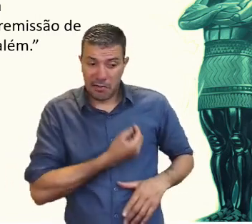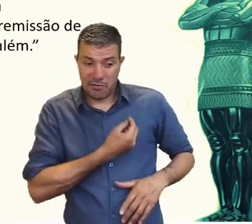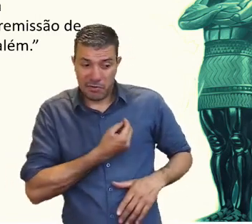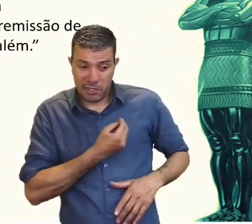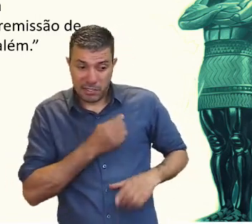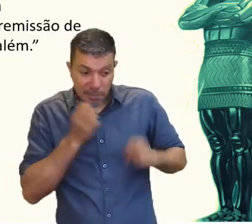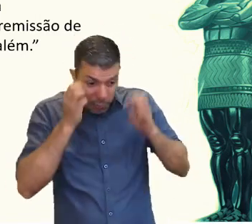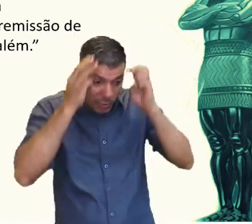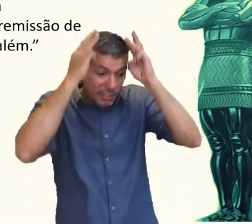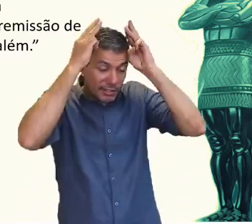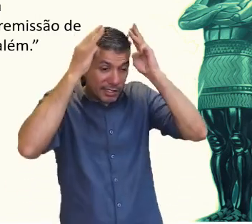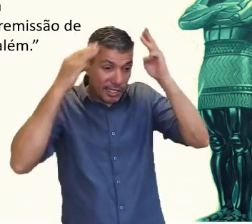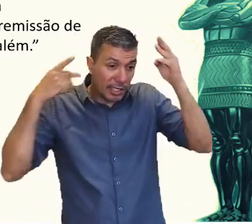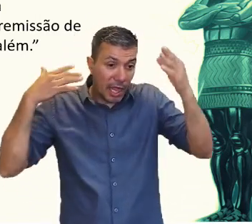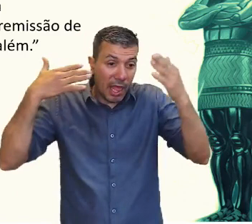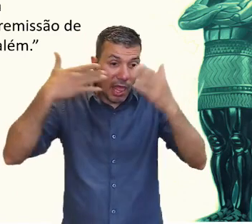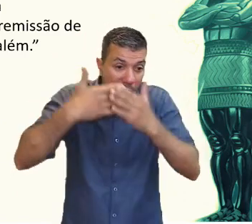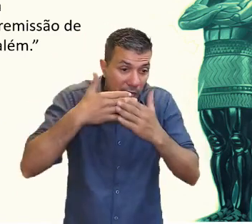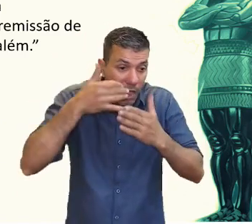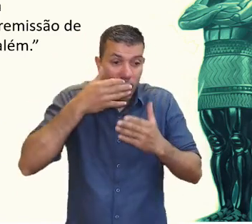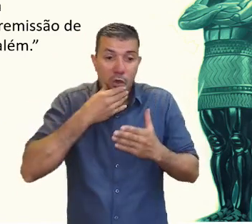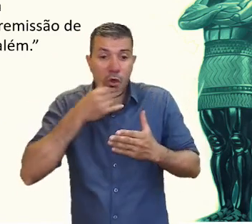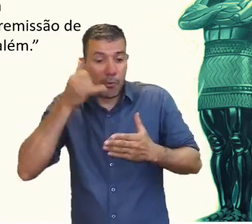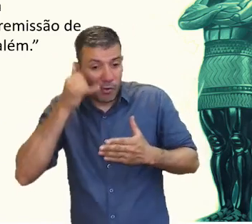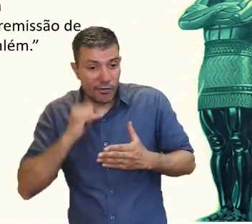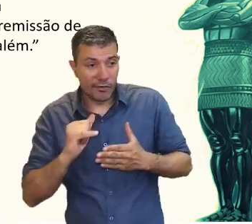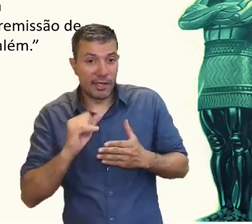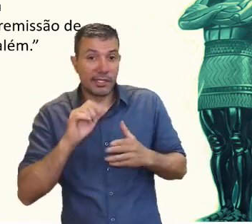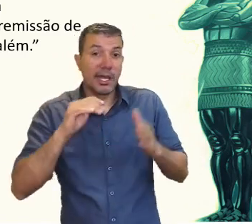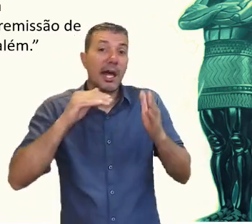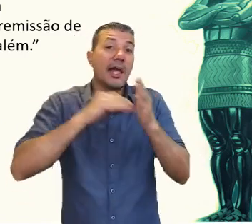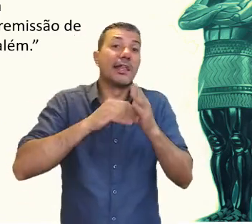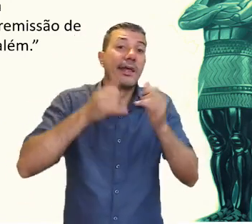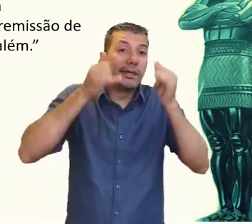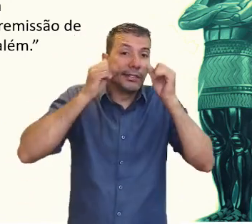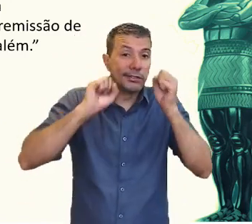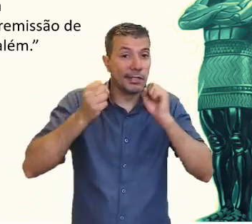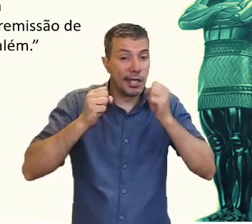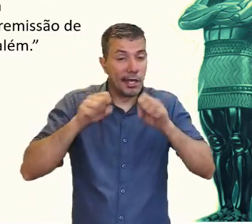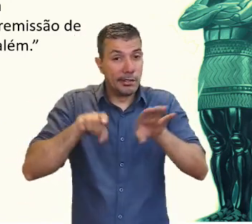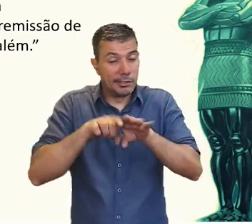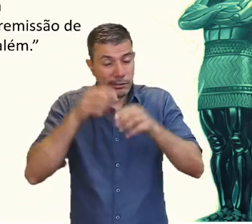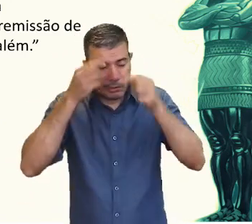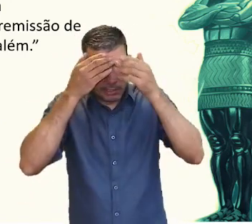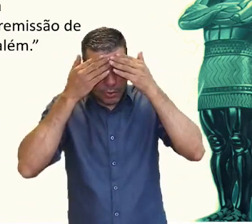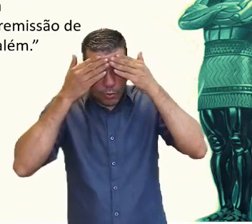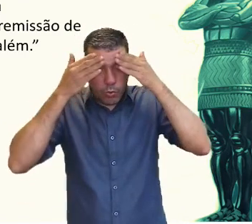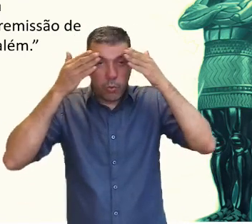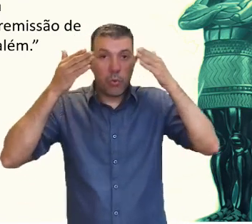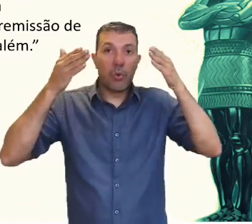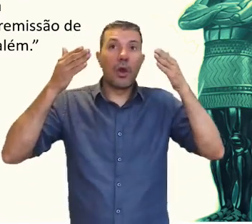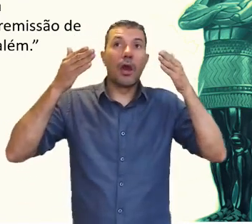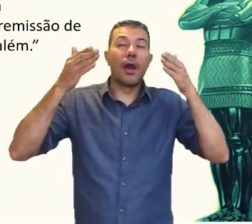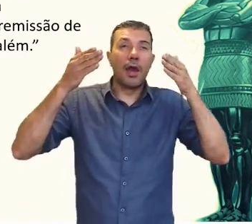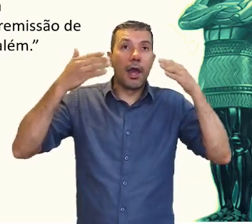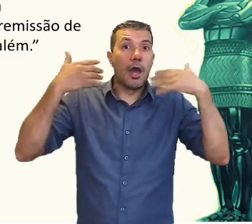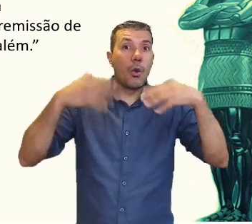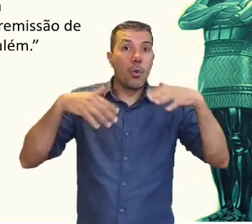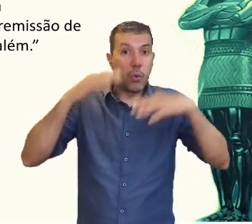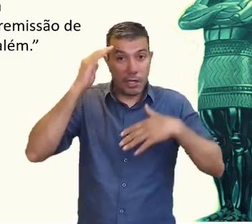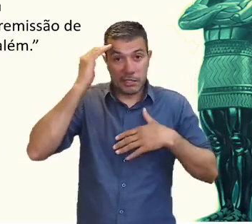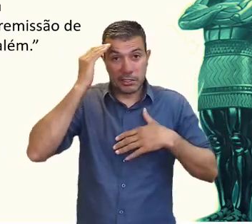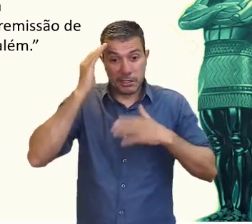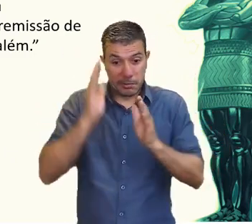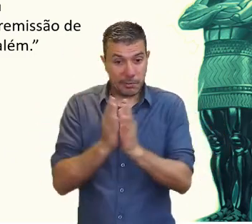de Moisés, nos profetas e nos salmos. E então se lhe abriu o entendimento para que pudesse compreender